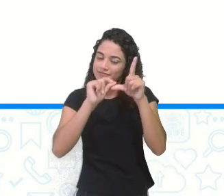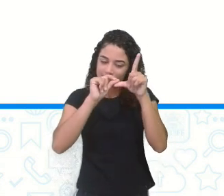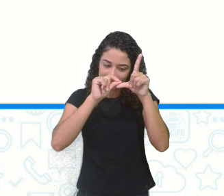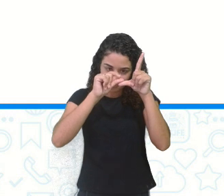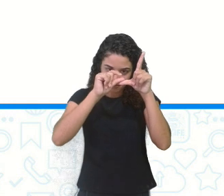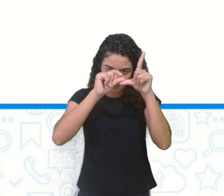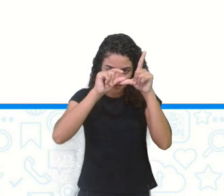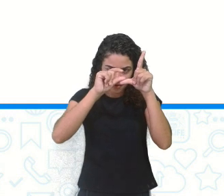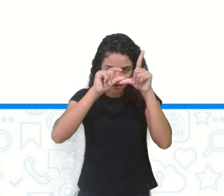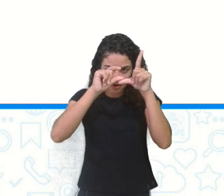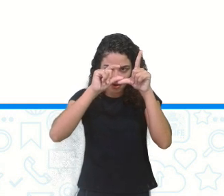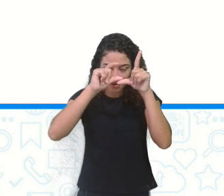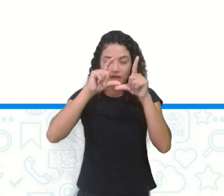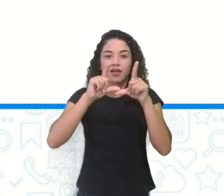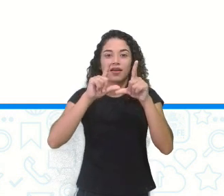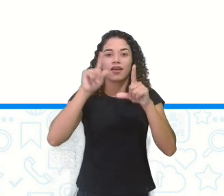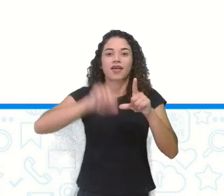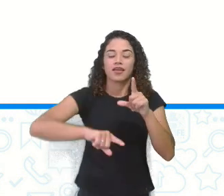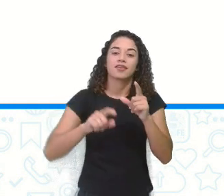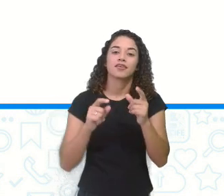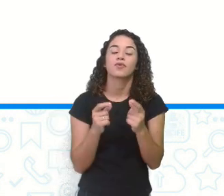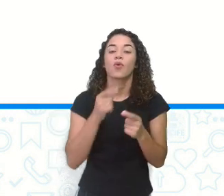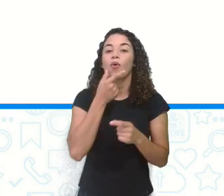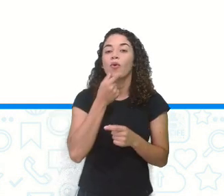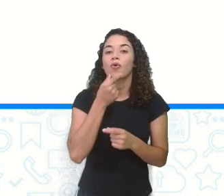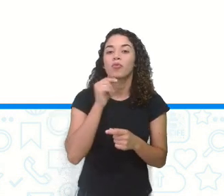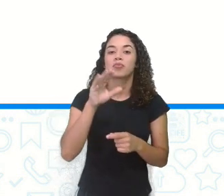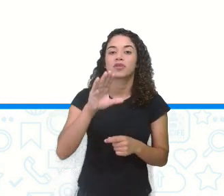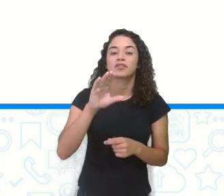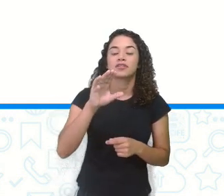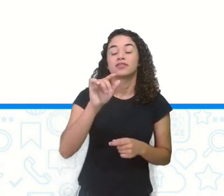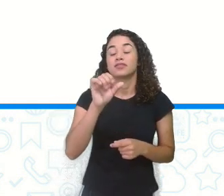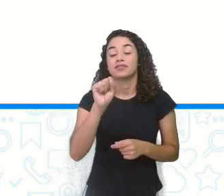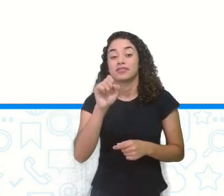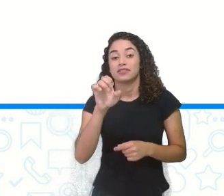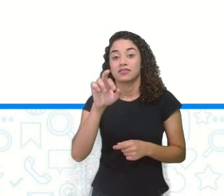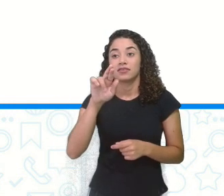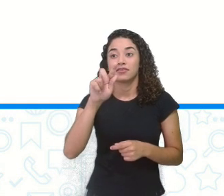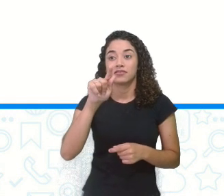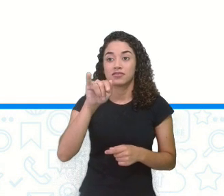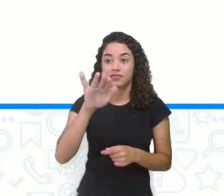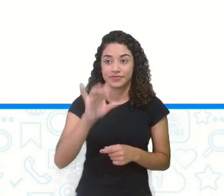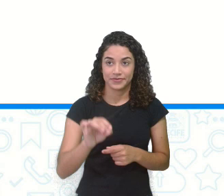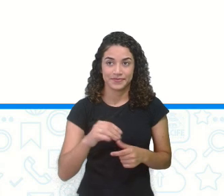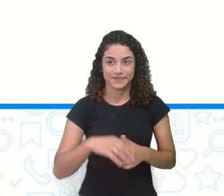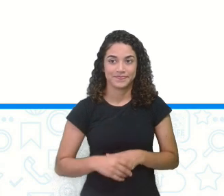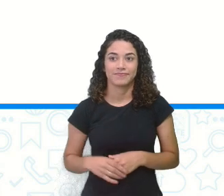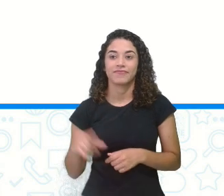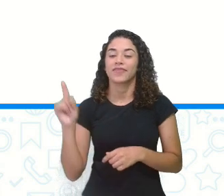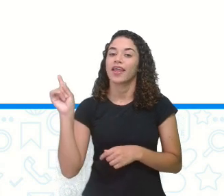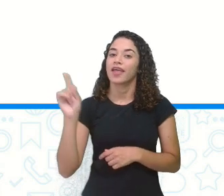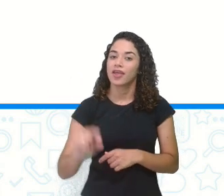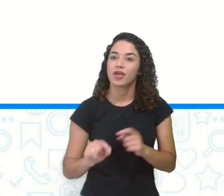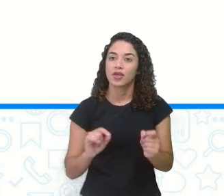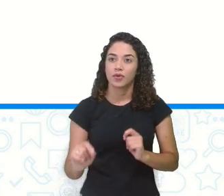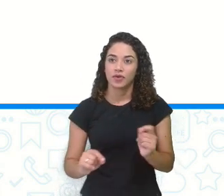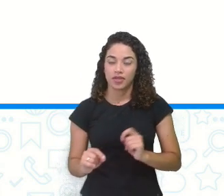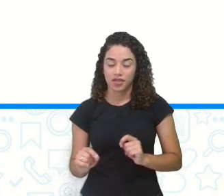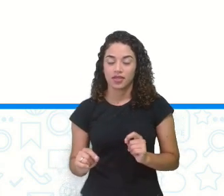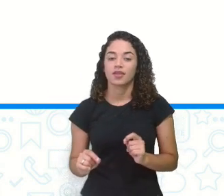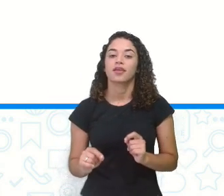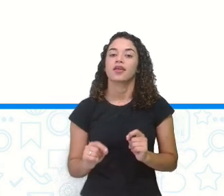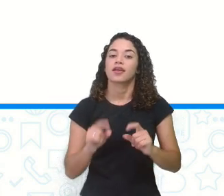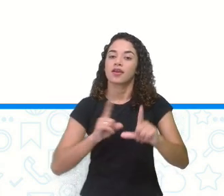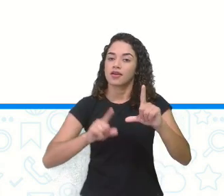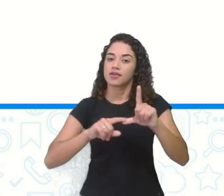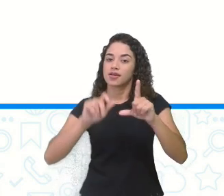tamanho, tá? Esse é de Sérgio Caparelli, está aqui nesse livrinho. É um poema visual onde eu trabalho a letra A.